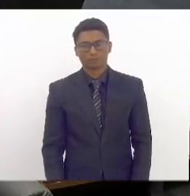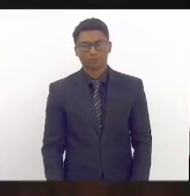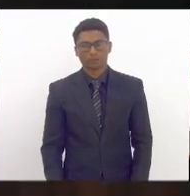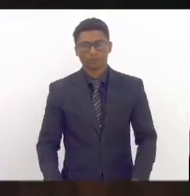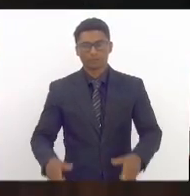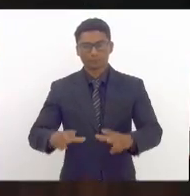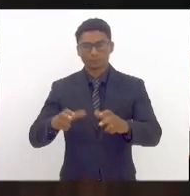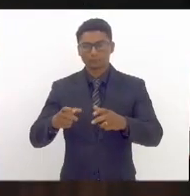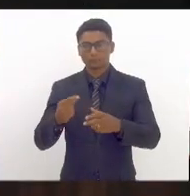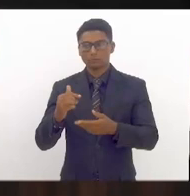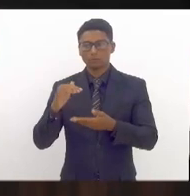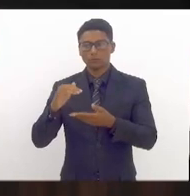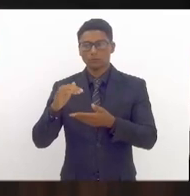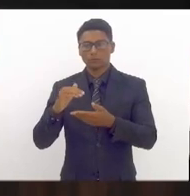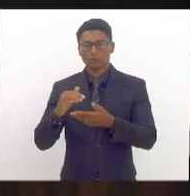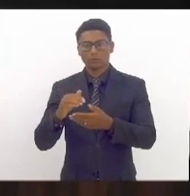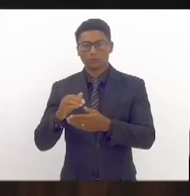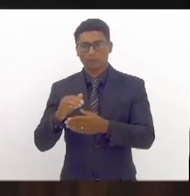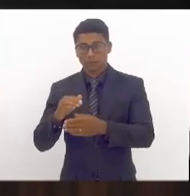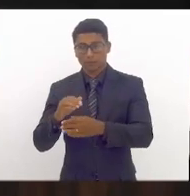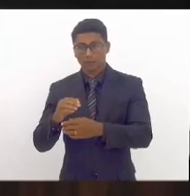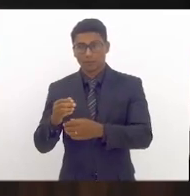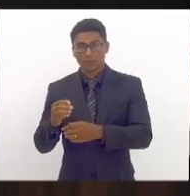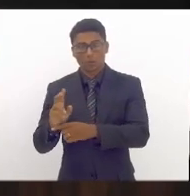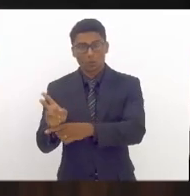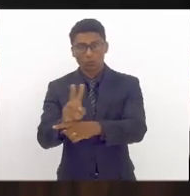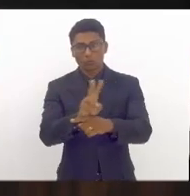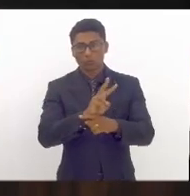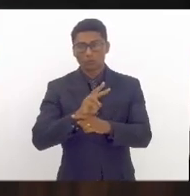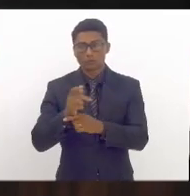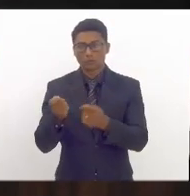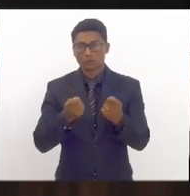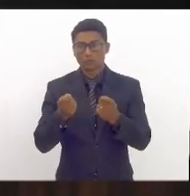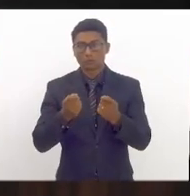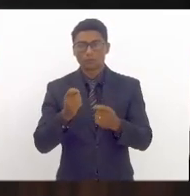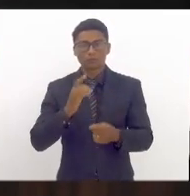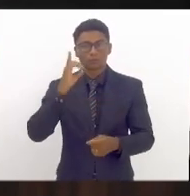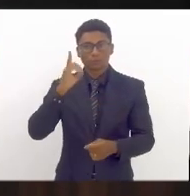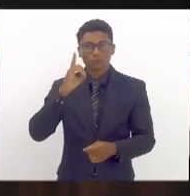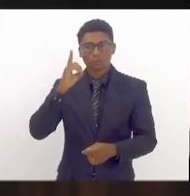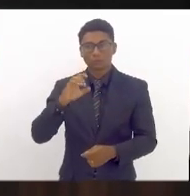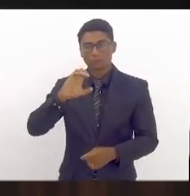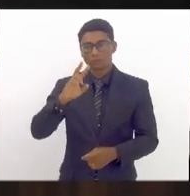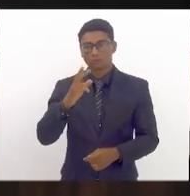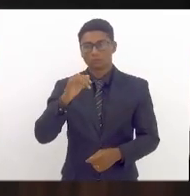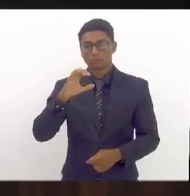Comissão de Orçamento, Fiscalização Financeira e Controle, deputado Chico Machado.